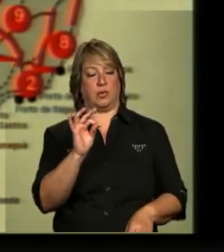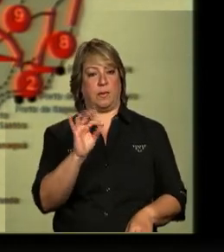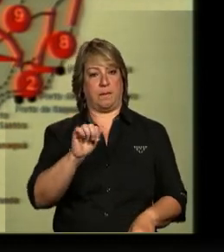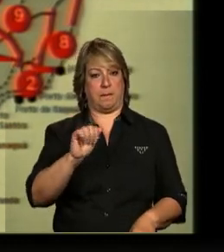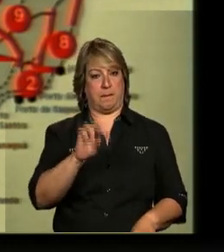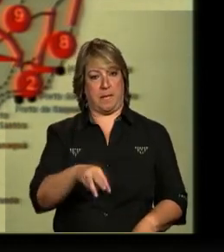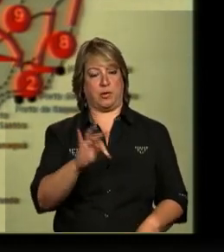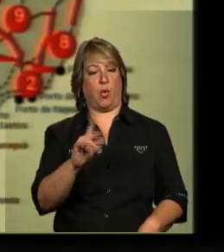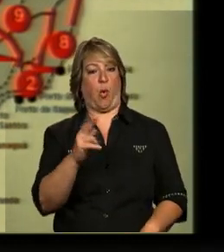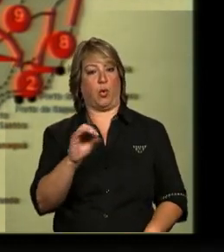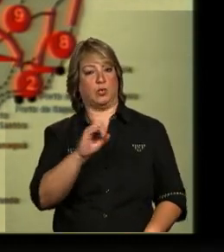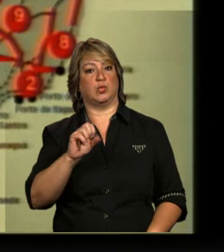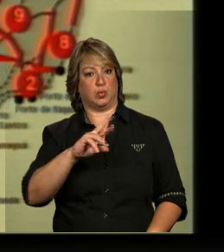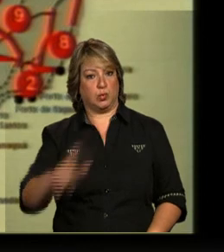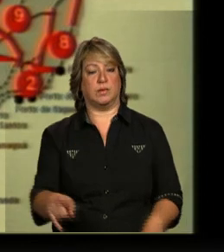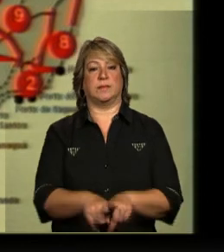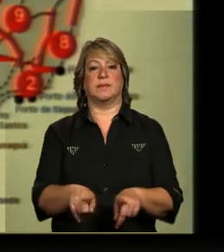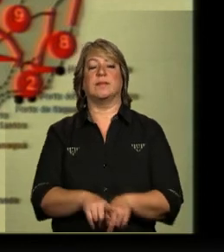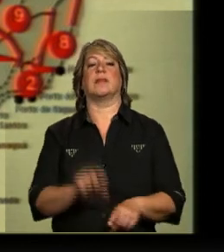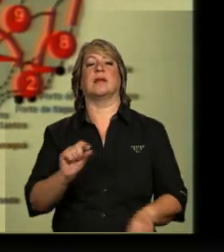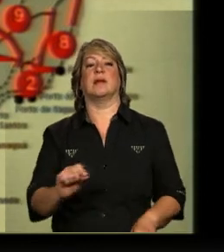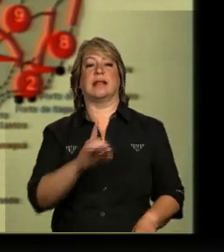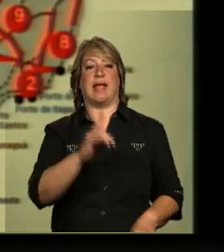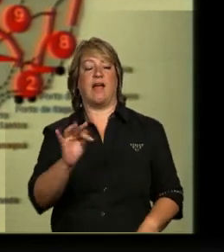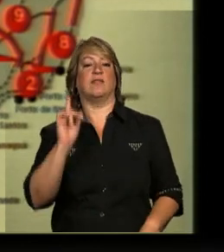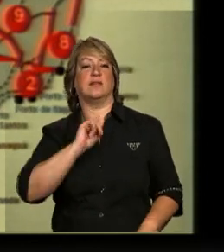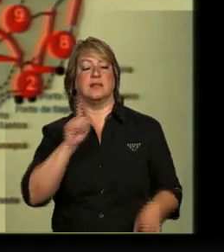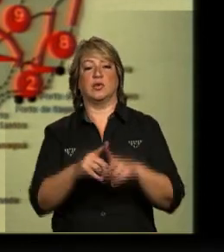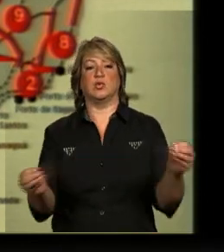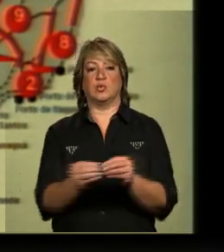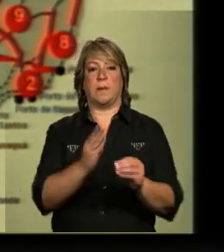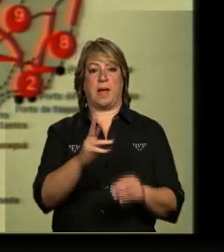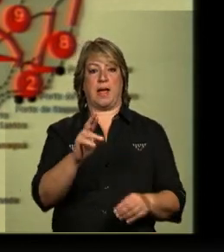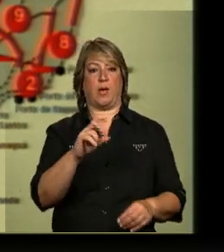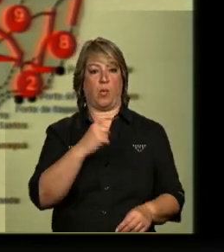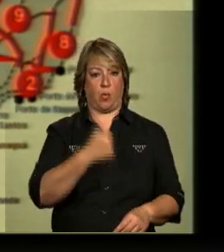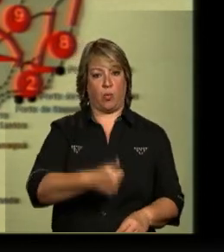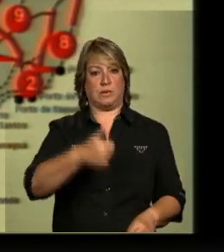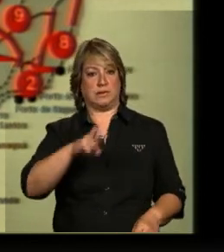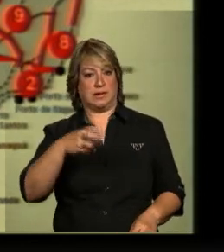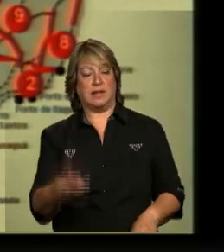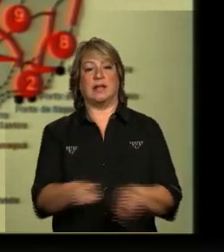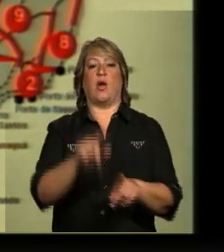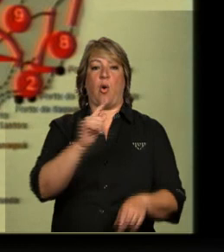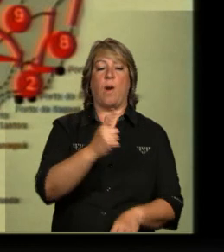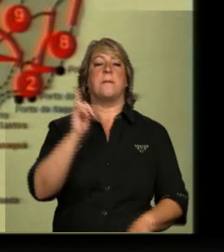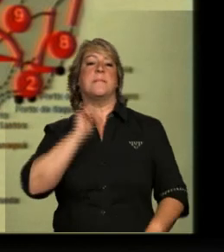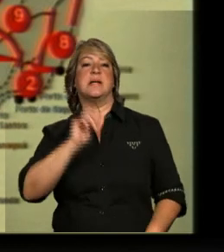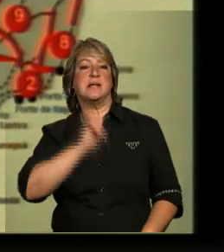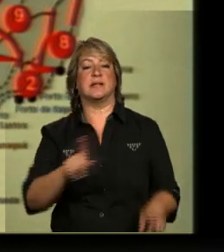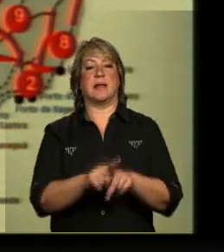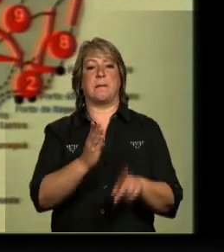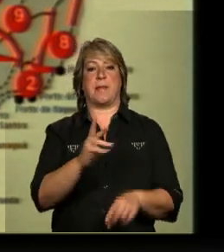no distrito federais iguais junto com a br-153 também em Goiás e Minas Gerais